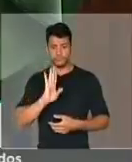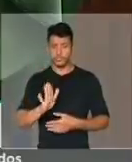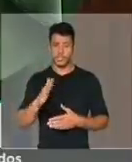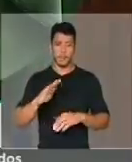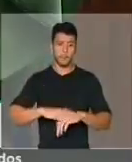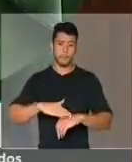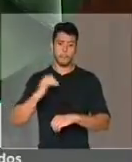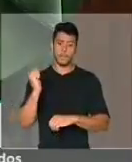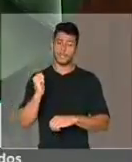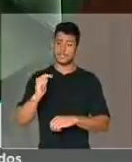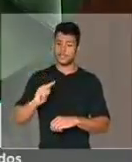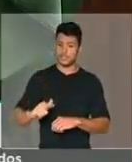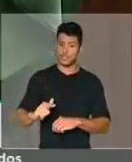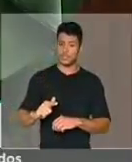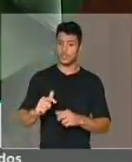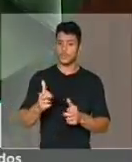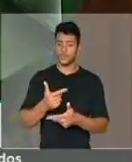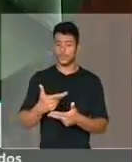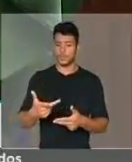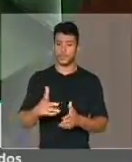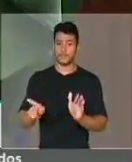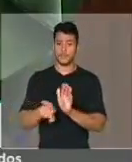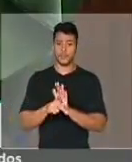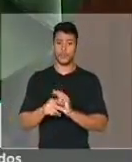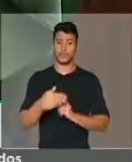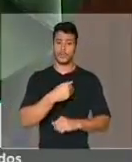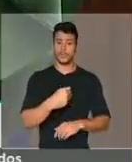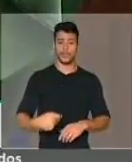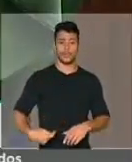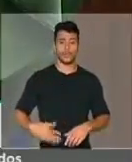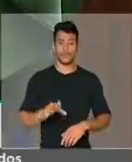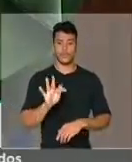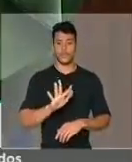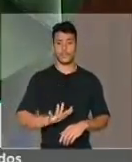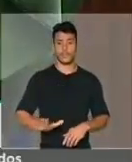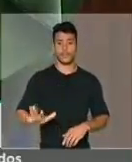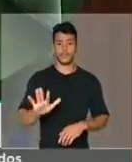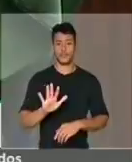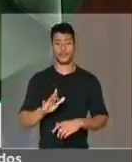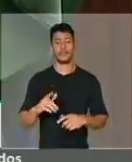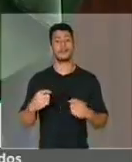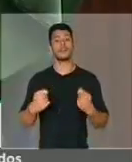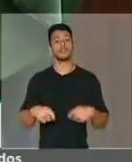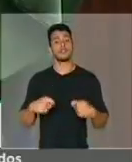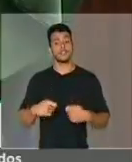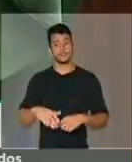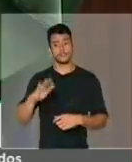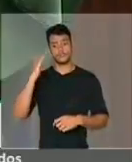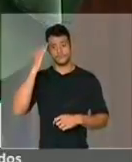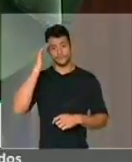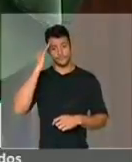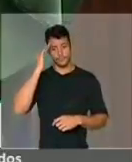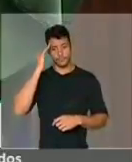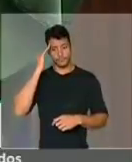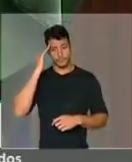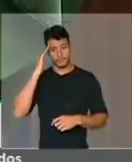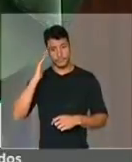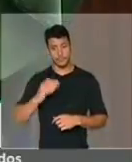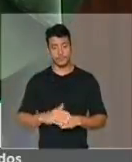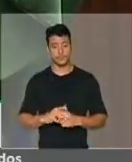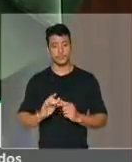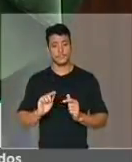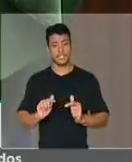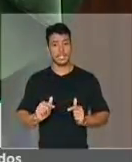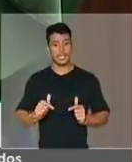dos limites e que são da alçada do governo federal. Há de se intensificarem, deputado Peronde,